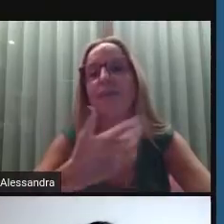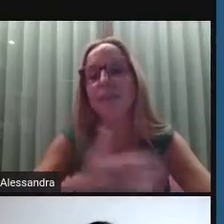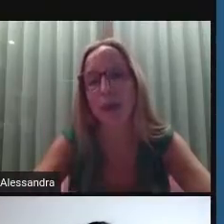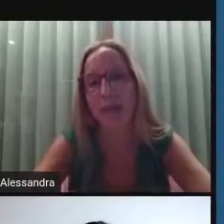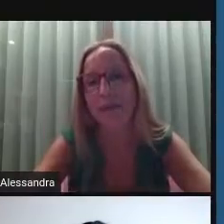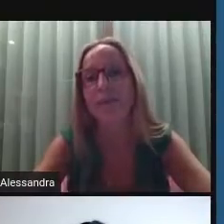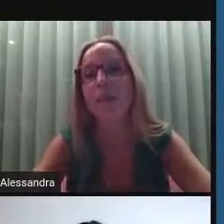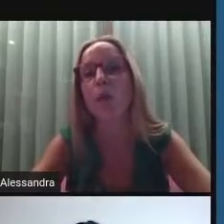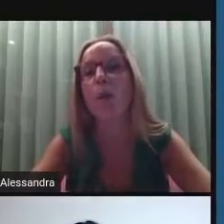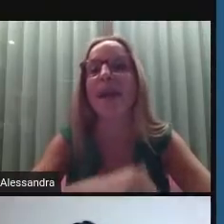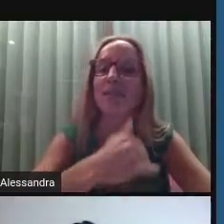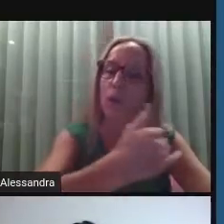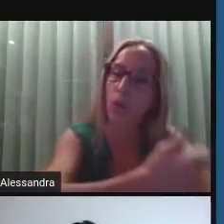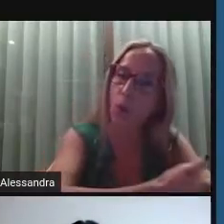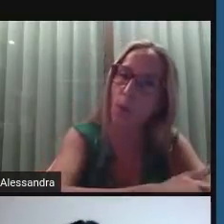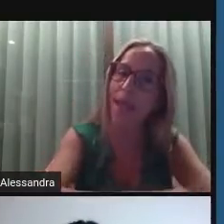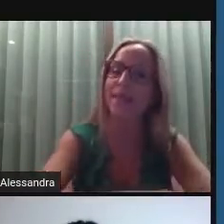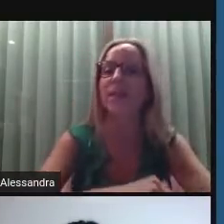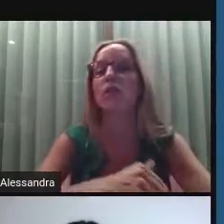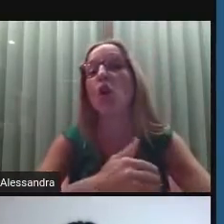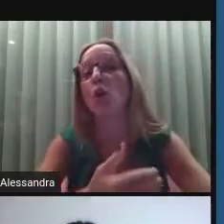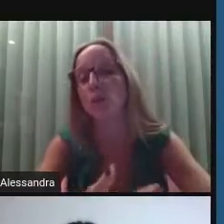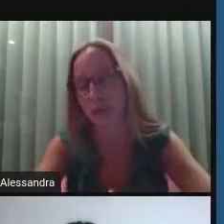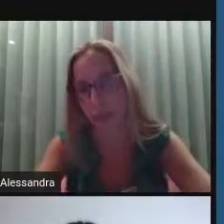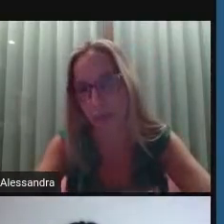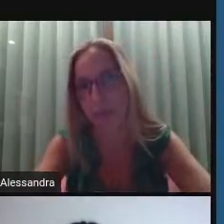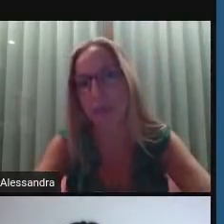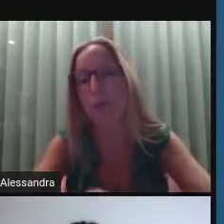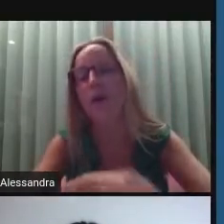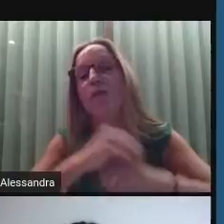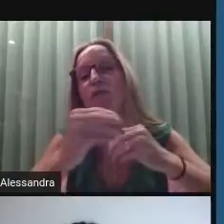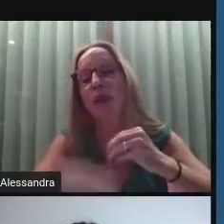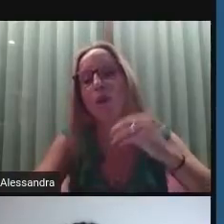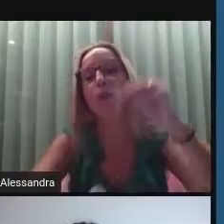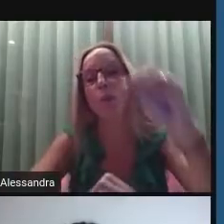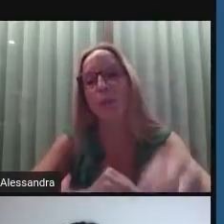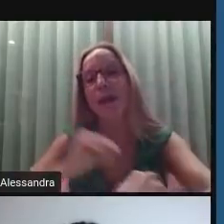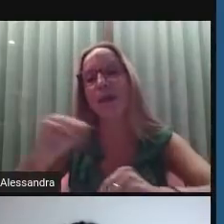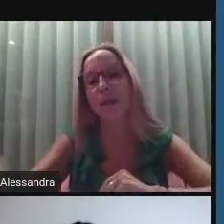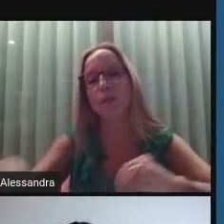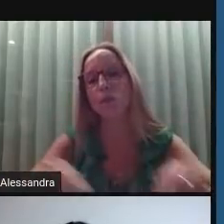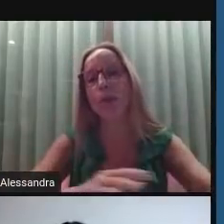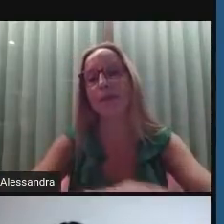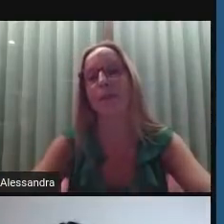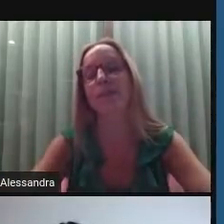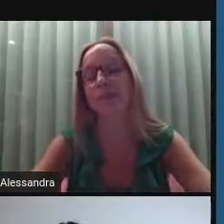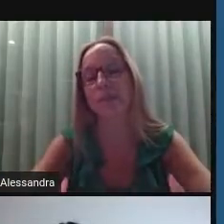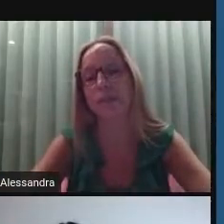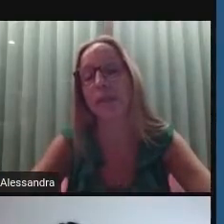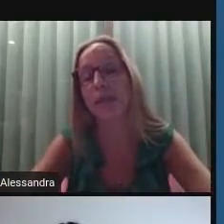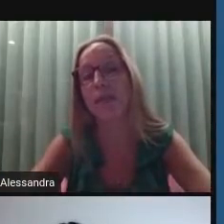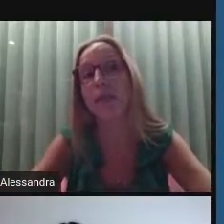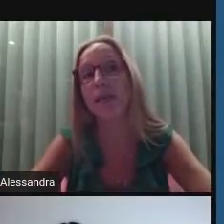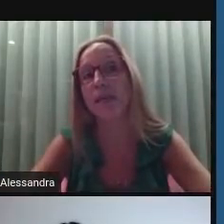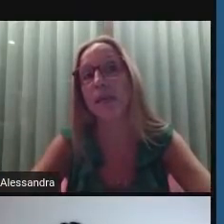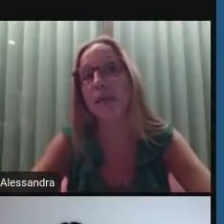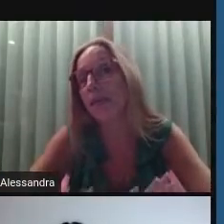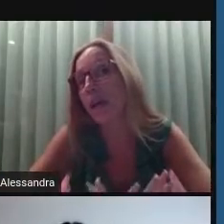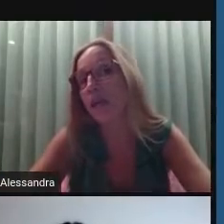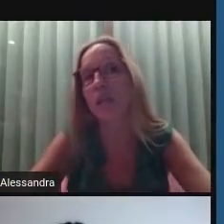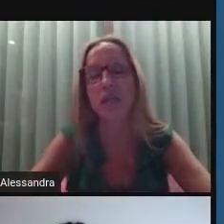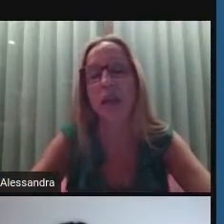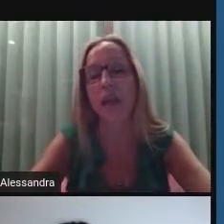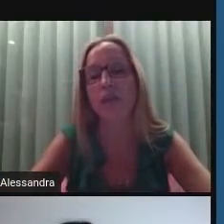vão falando as palavras que começam como essas ou terminam, vão marcando com as pecinhas. E